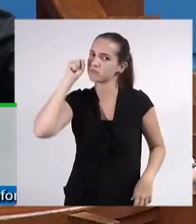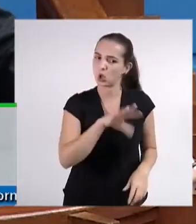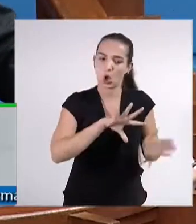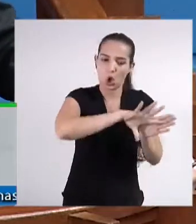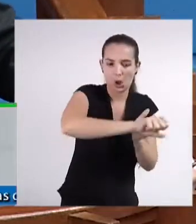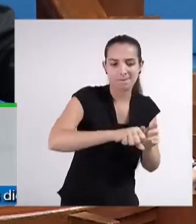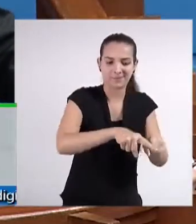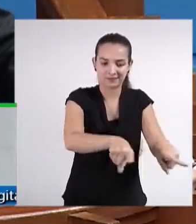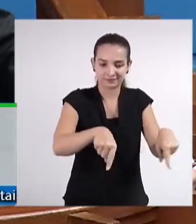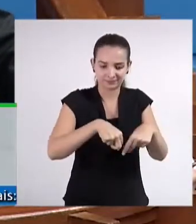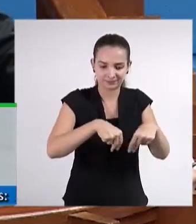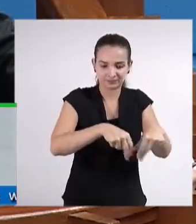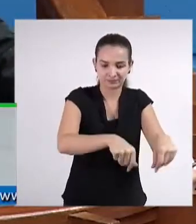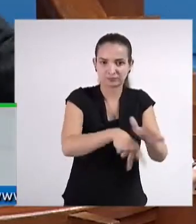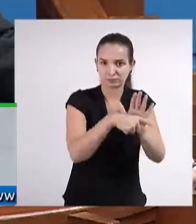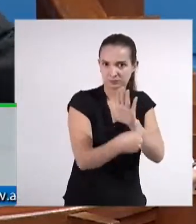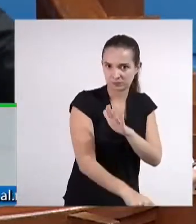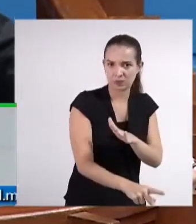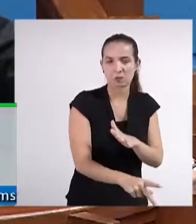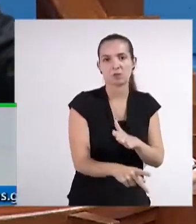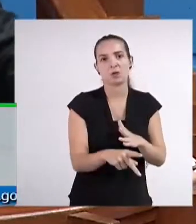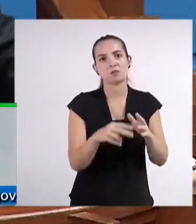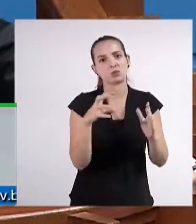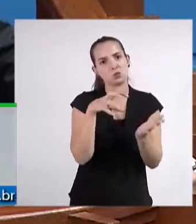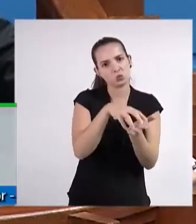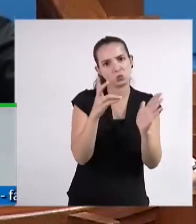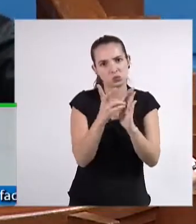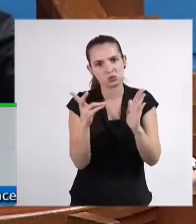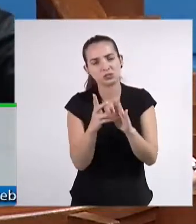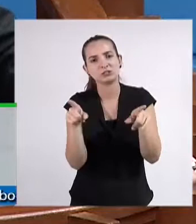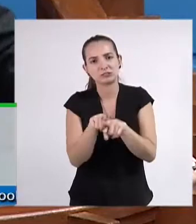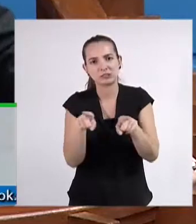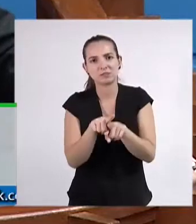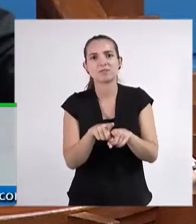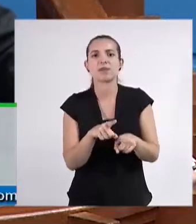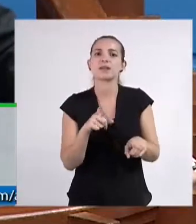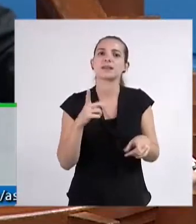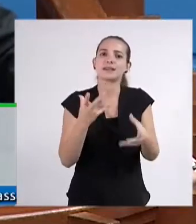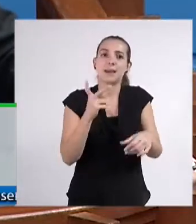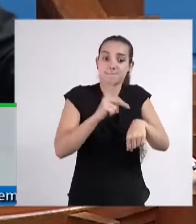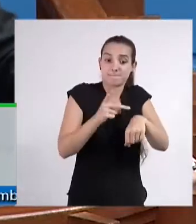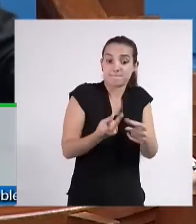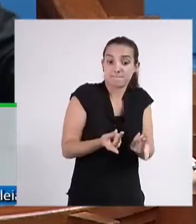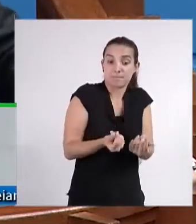por pessoas que vão lá para desmatar, para